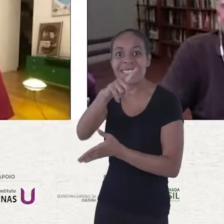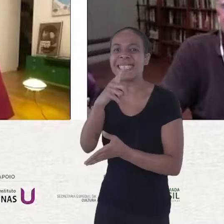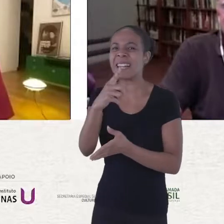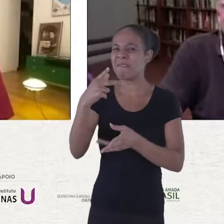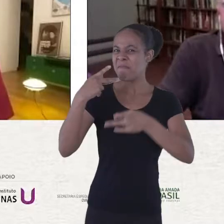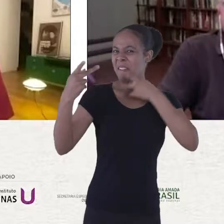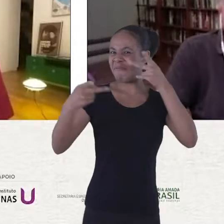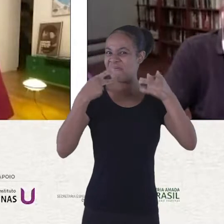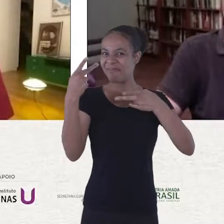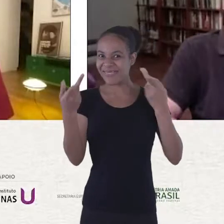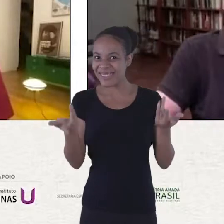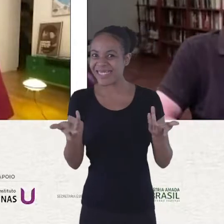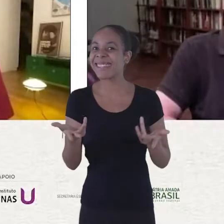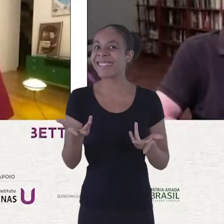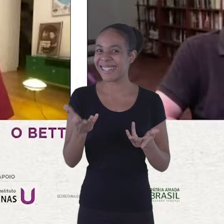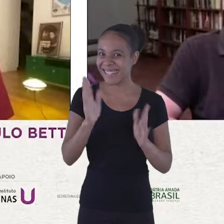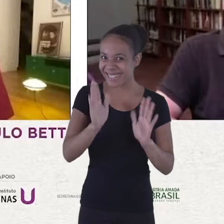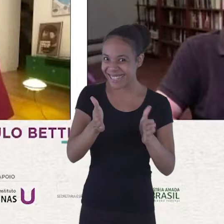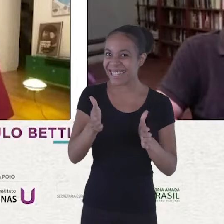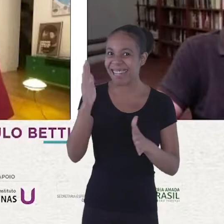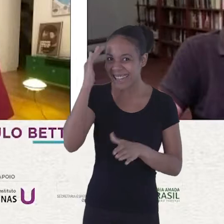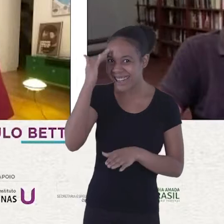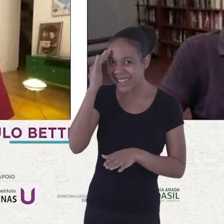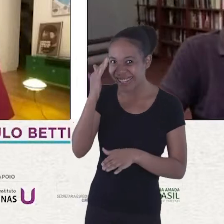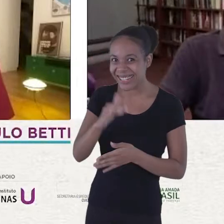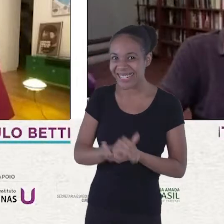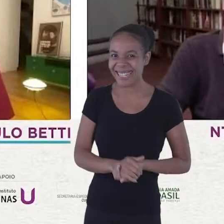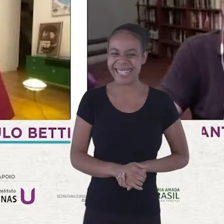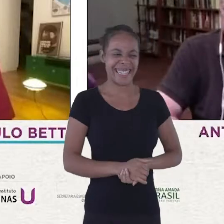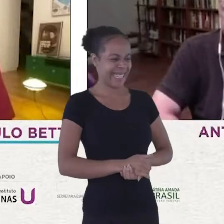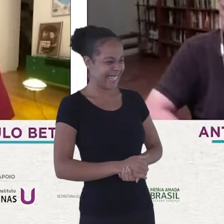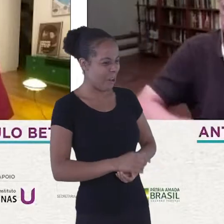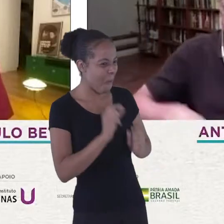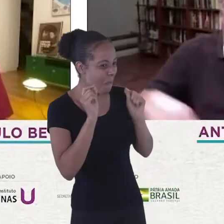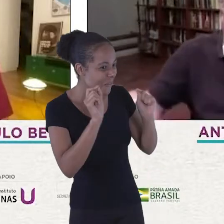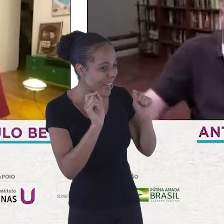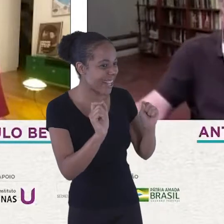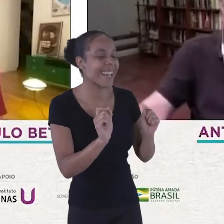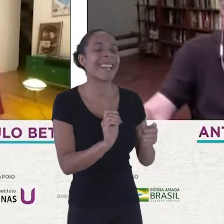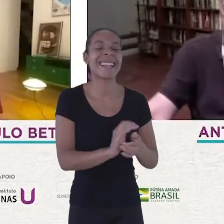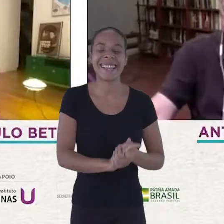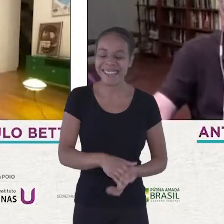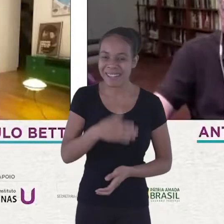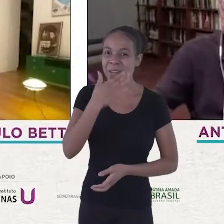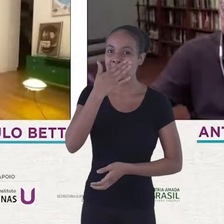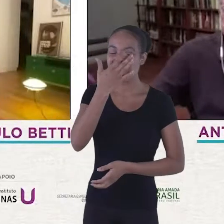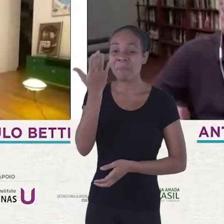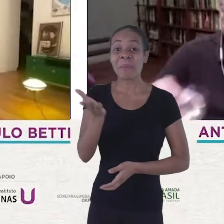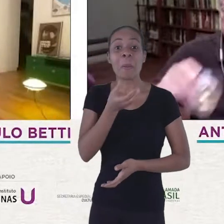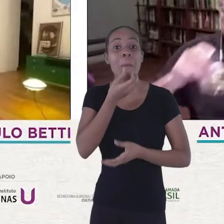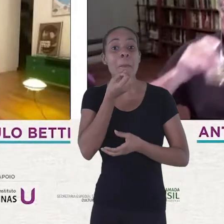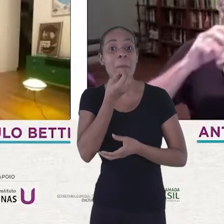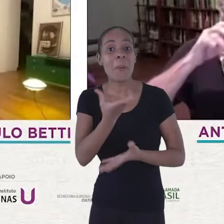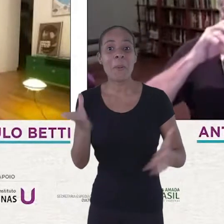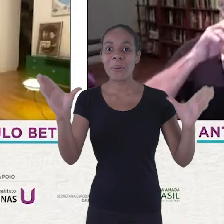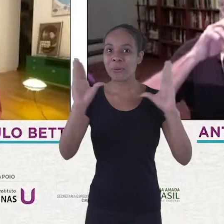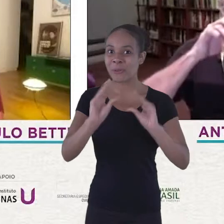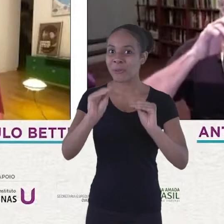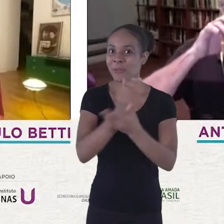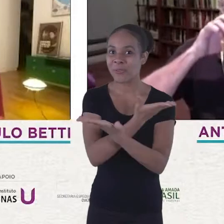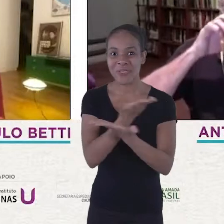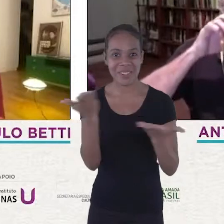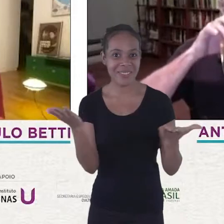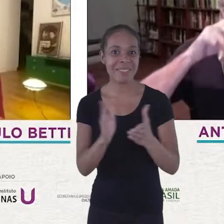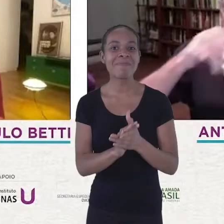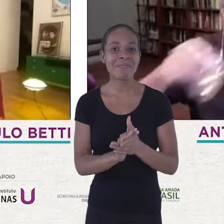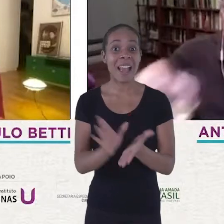entendeu? O escritor e apresentador Afonso Borges está sentado em frente a uma estante repleta de livros. Gente, muito boa noite. Realmente a gente